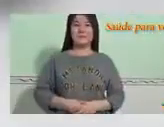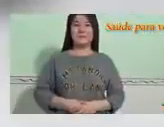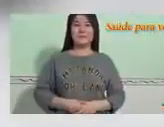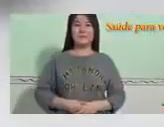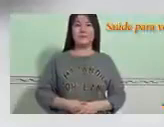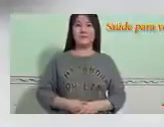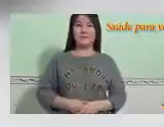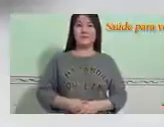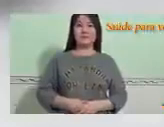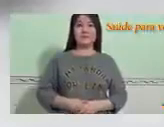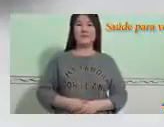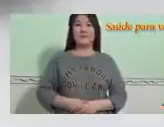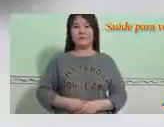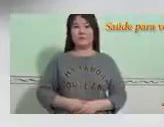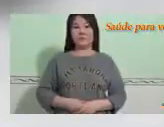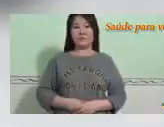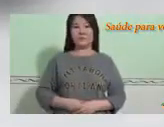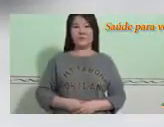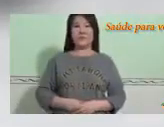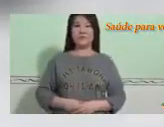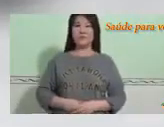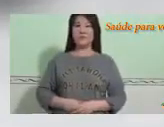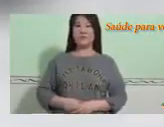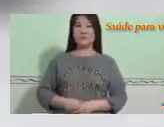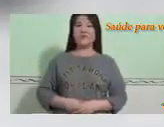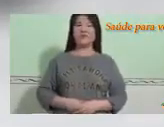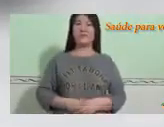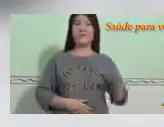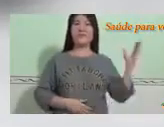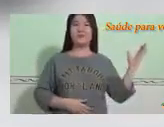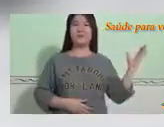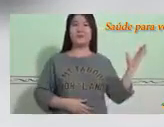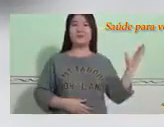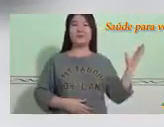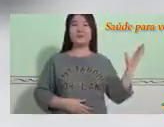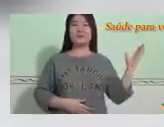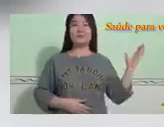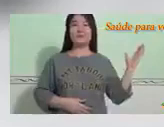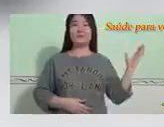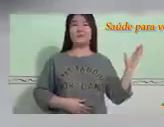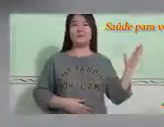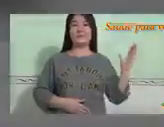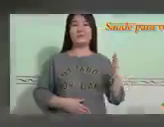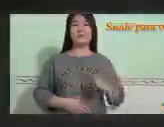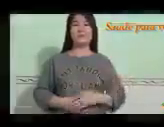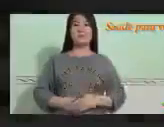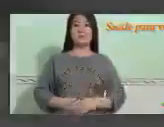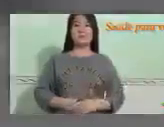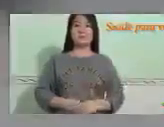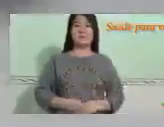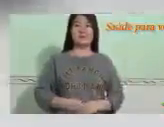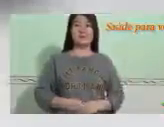identificar quais células do sistema nervoso estão sendo atingidas, hemograma completo, 2. É realizado